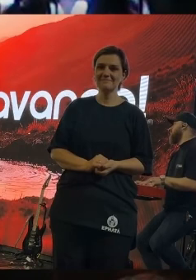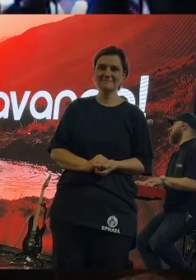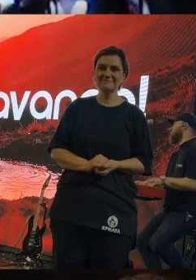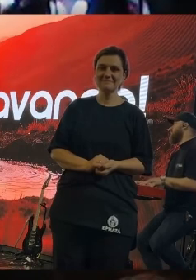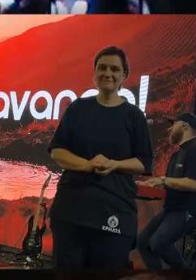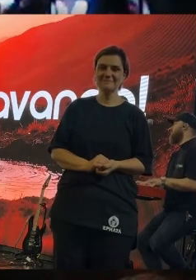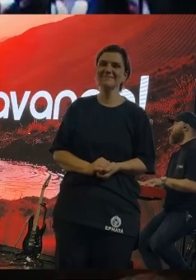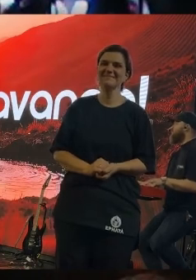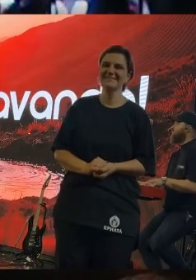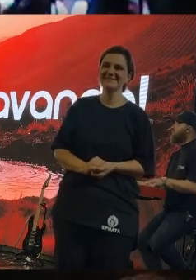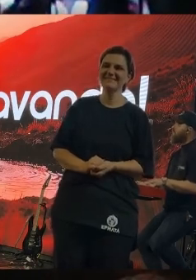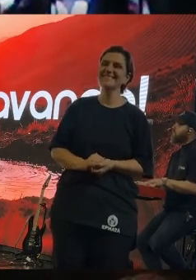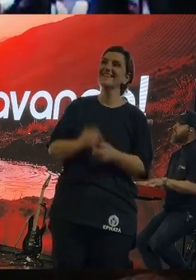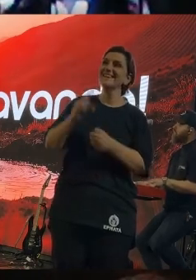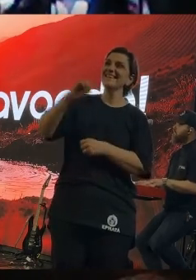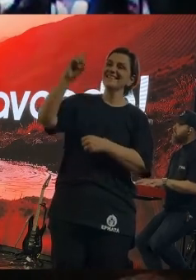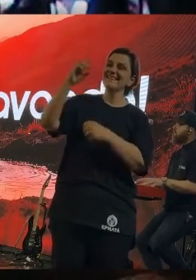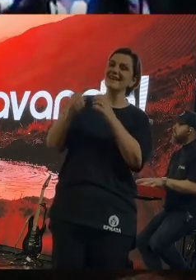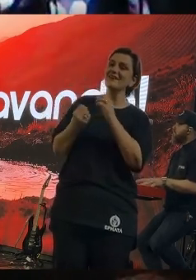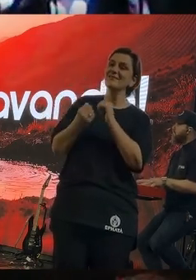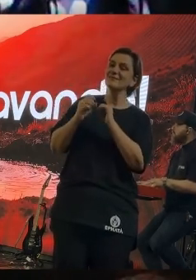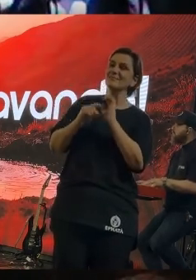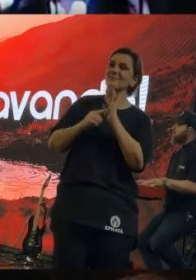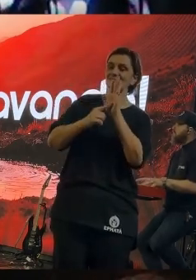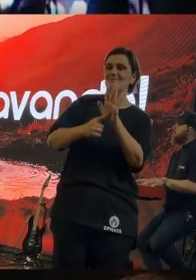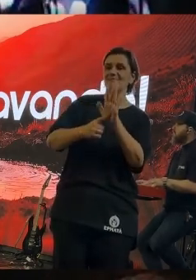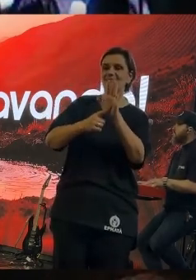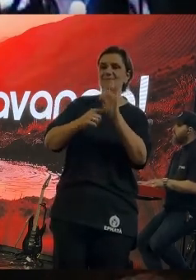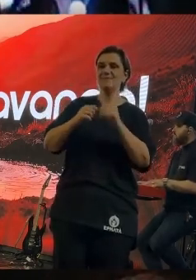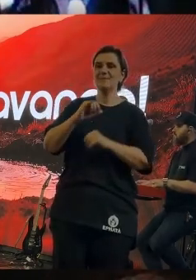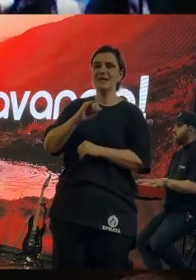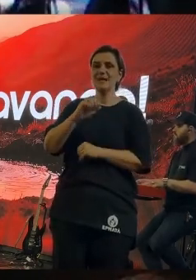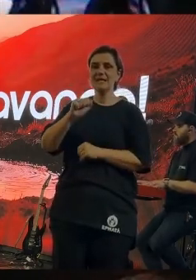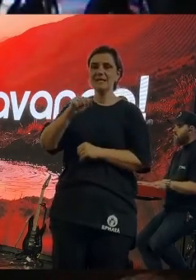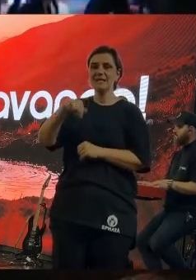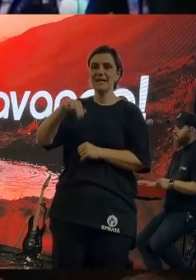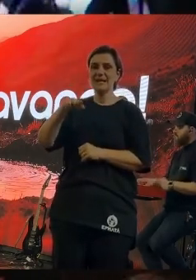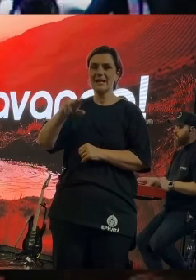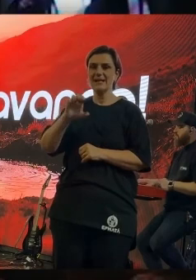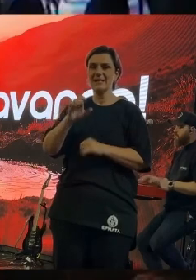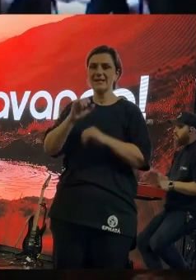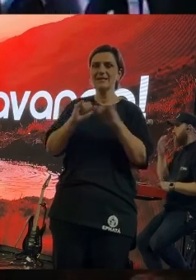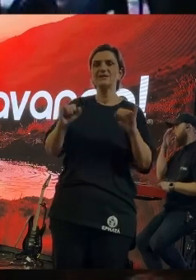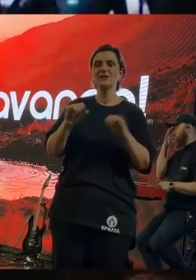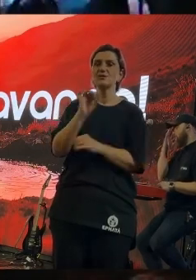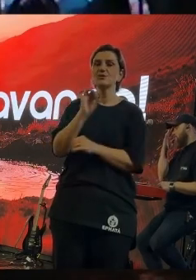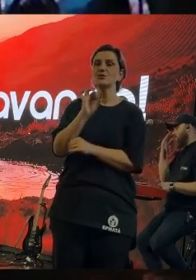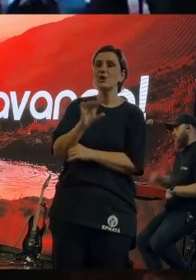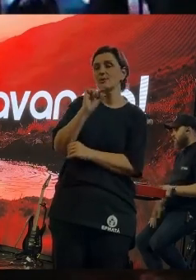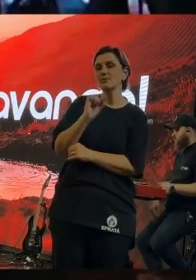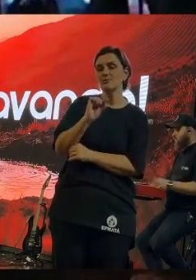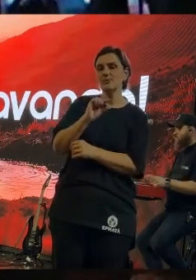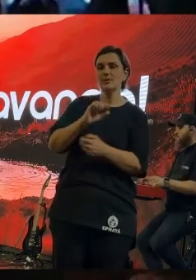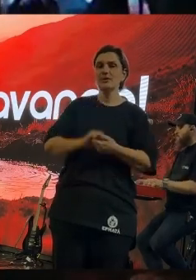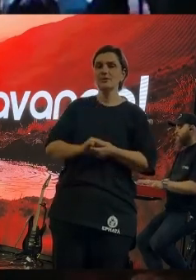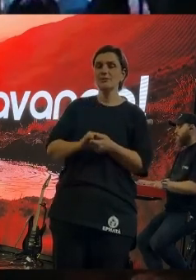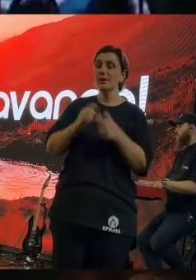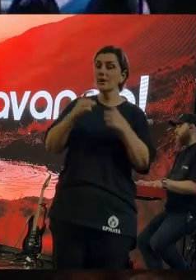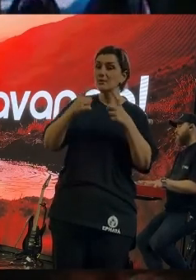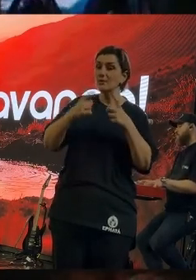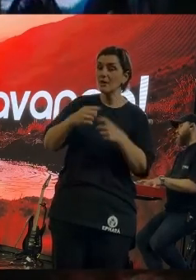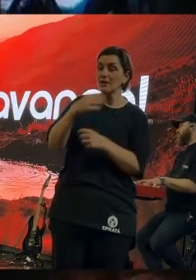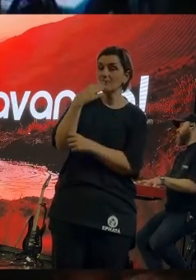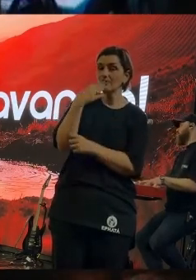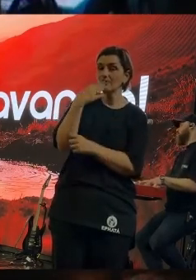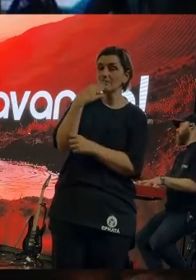diz: Isaac, fica no deserto, Isaac, só mais um pouquinho. Isaac, fica no lugar que eu te pedi para ficar só